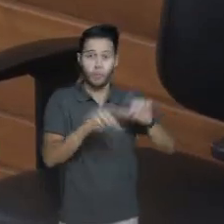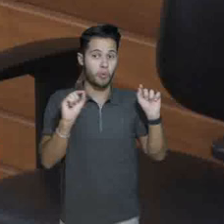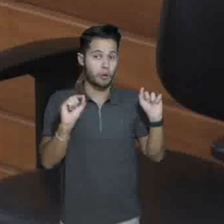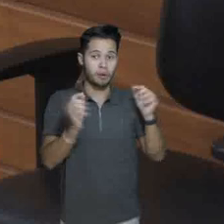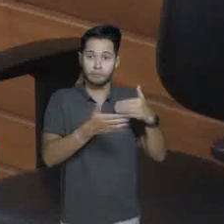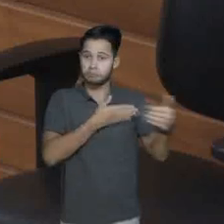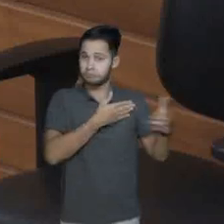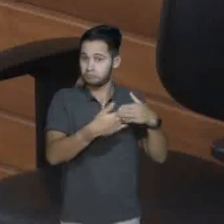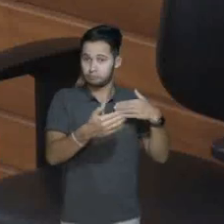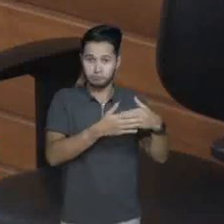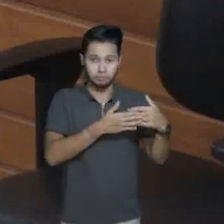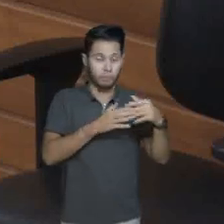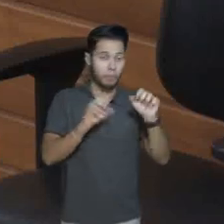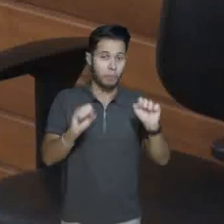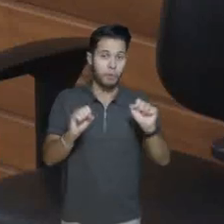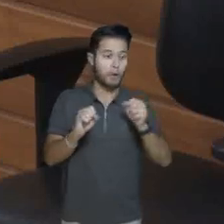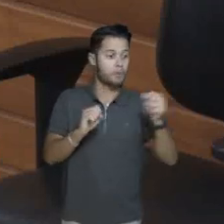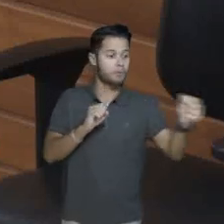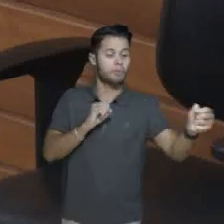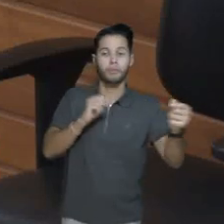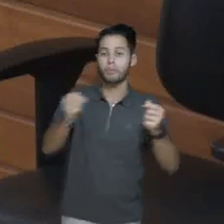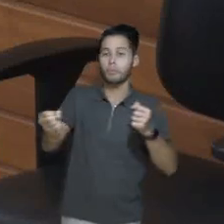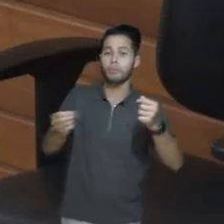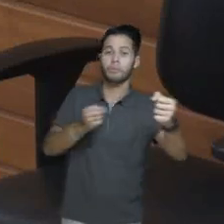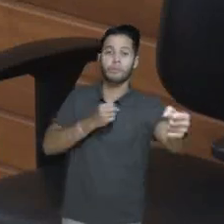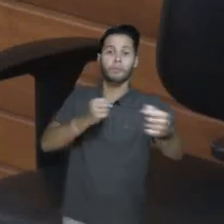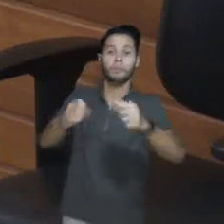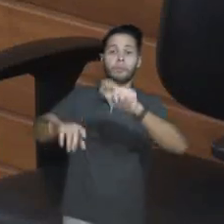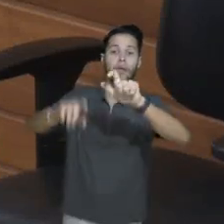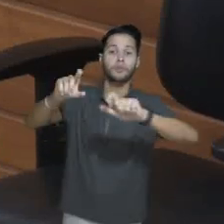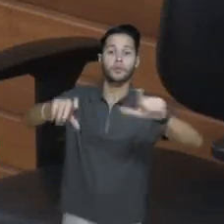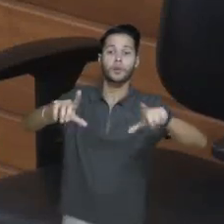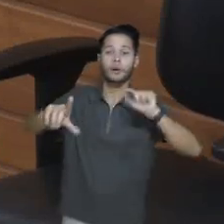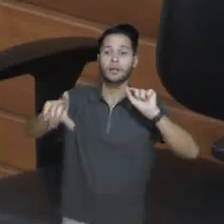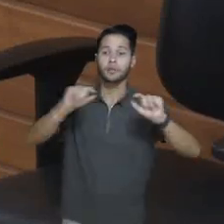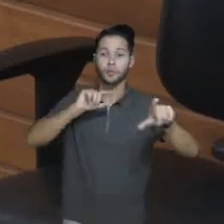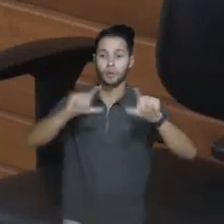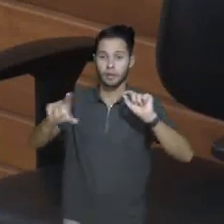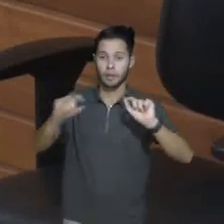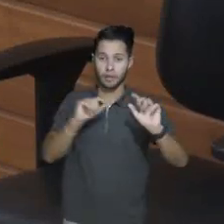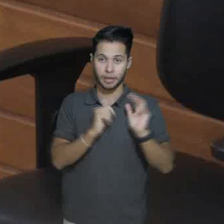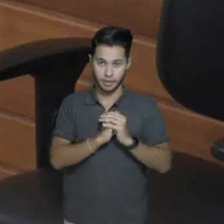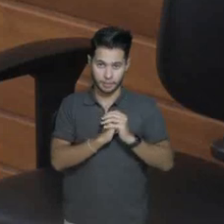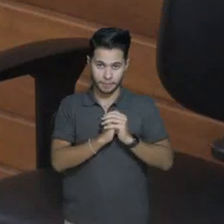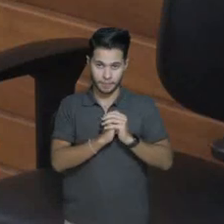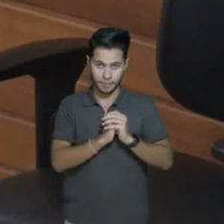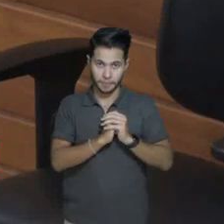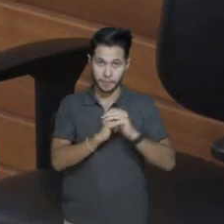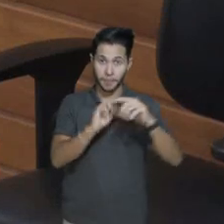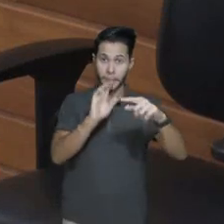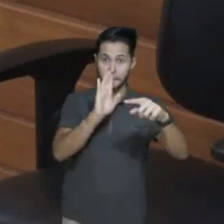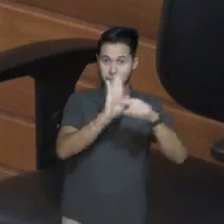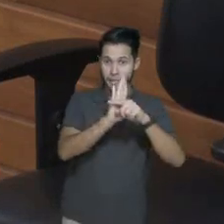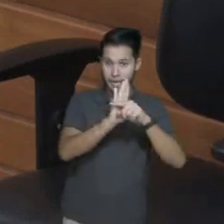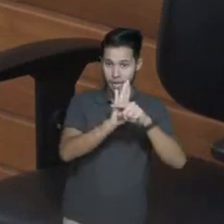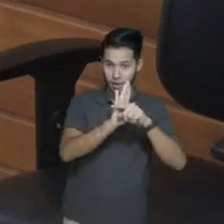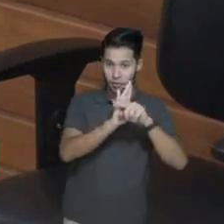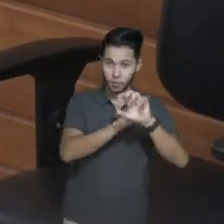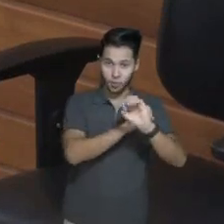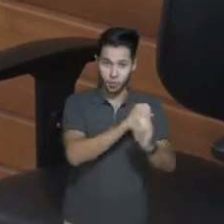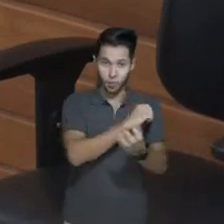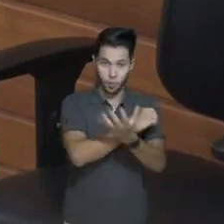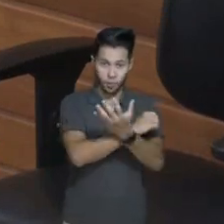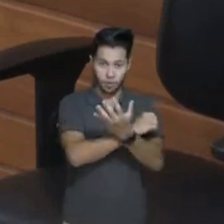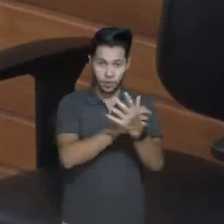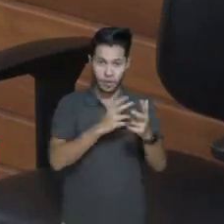distribuir no na quantidade para quem eu quiser menos a Contabil corrupção é igual a